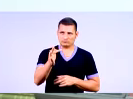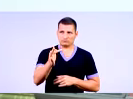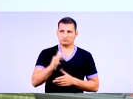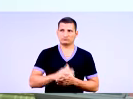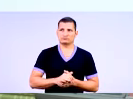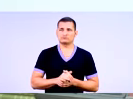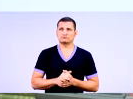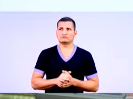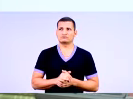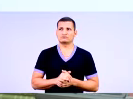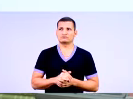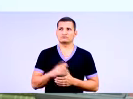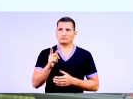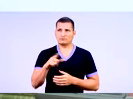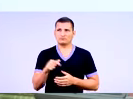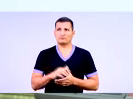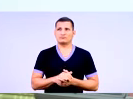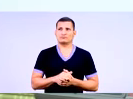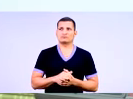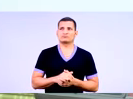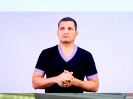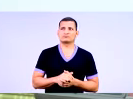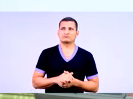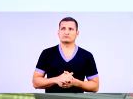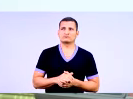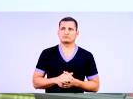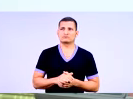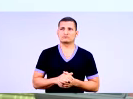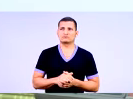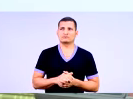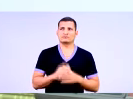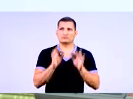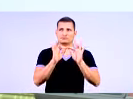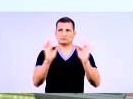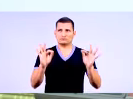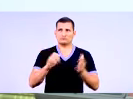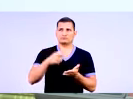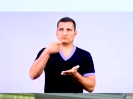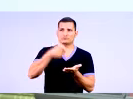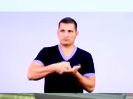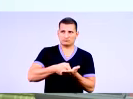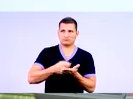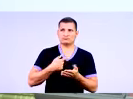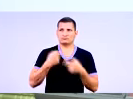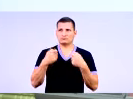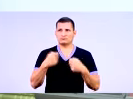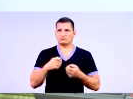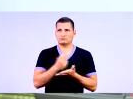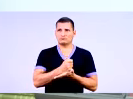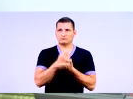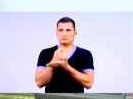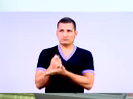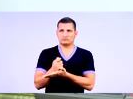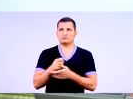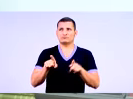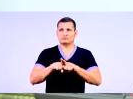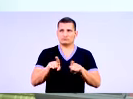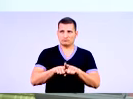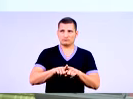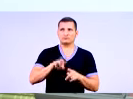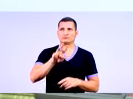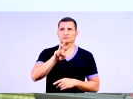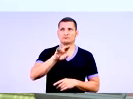que a gente vinha estudando é justamente essa que ela falou. Na forma afirmativa, eu vou precisar do auxiliar também,